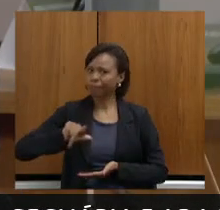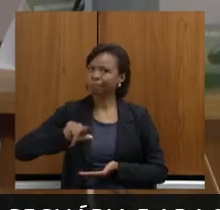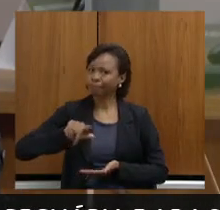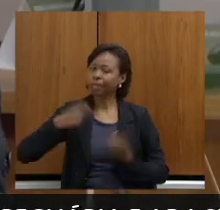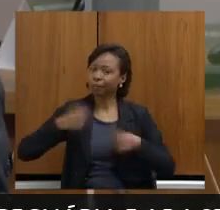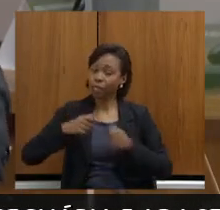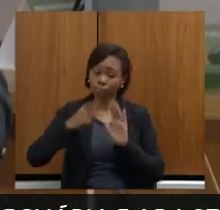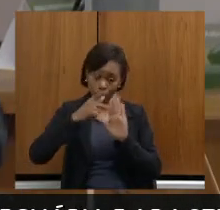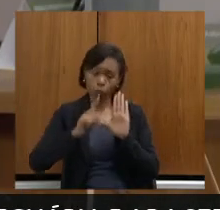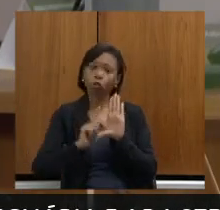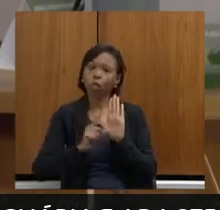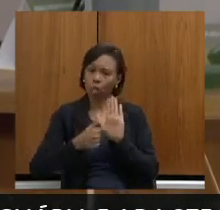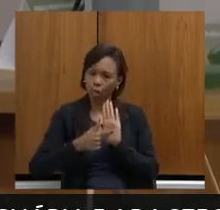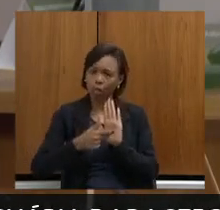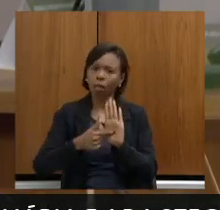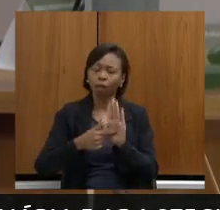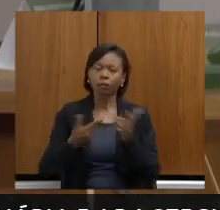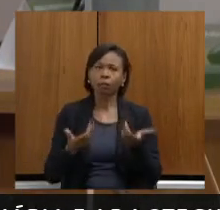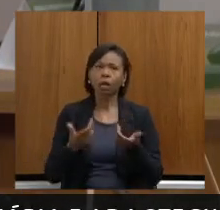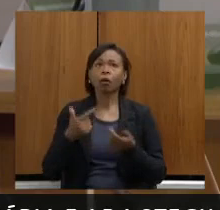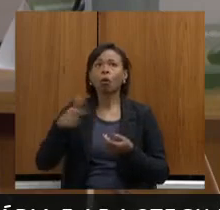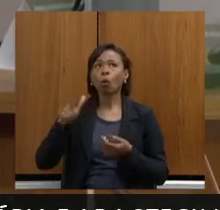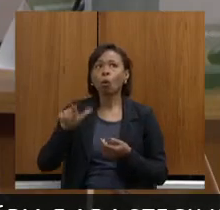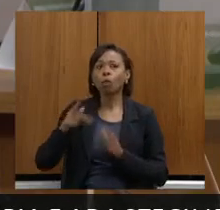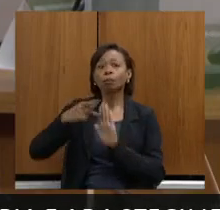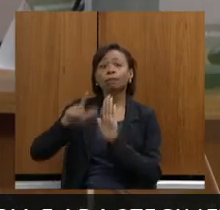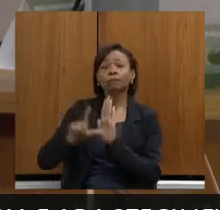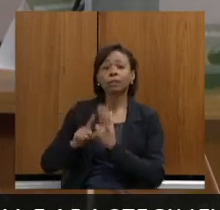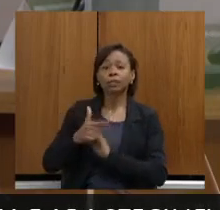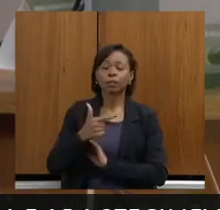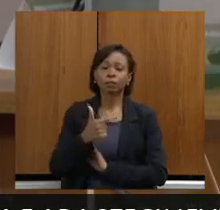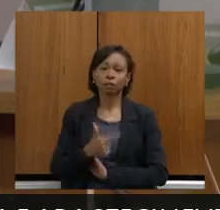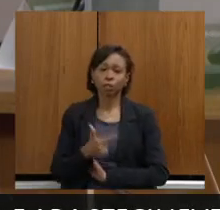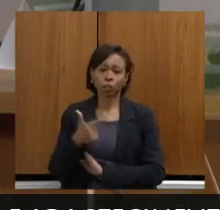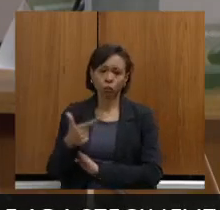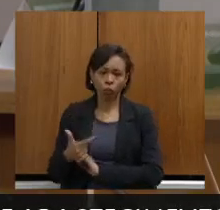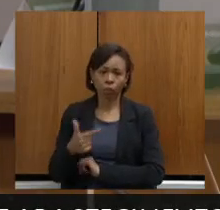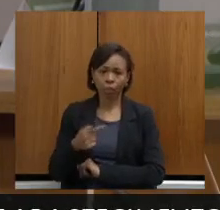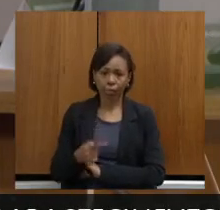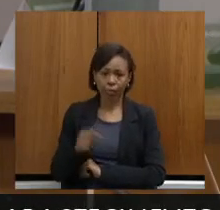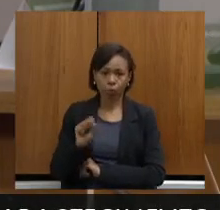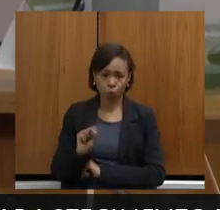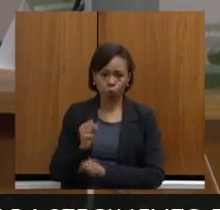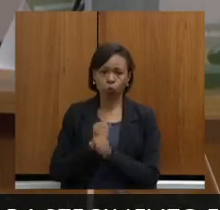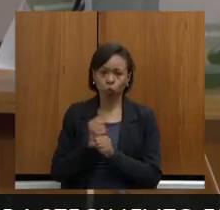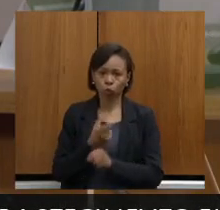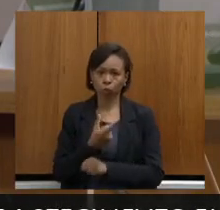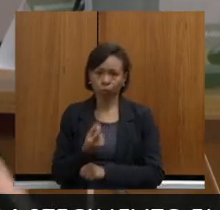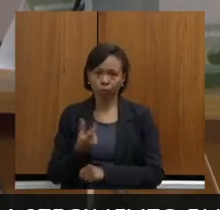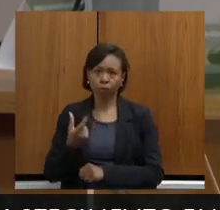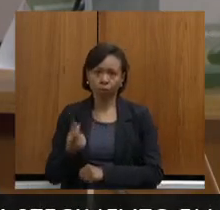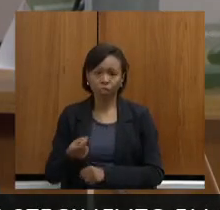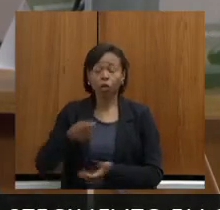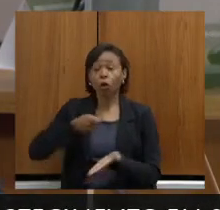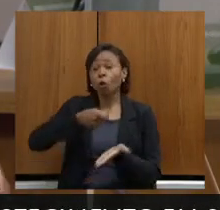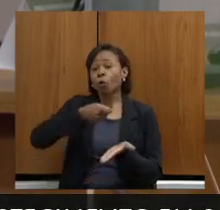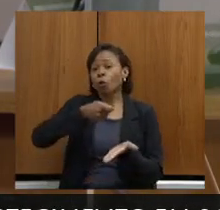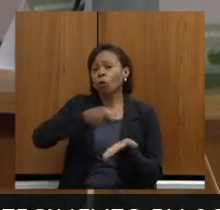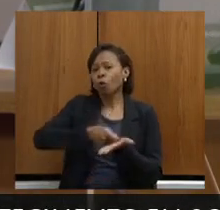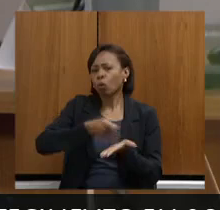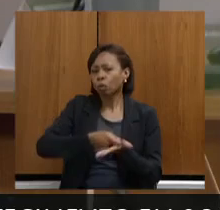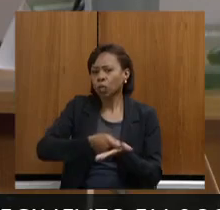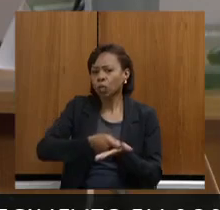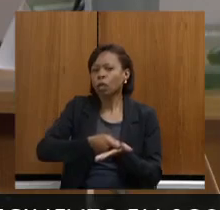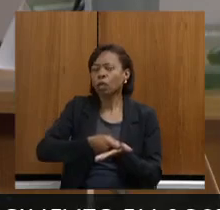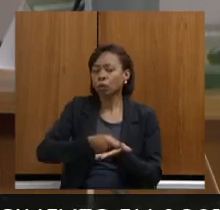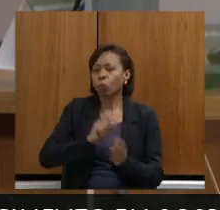tem esse objetivo e por fim o projeto de lei 2278 2020 que obriga e foi